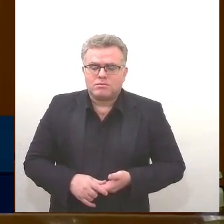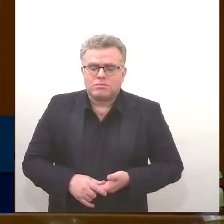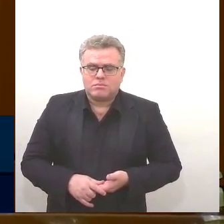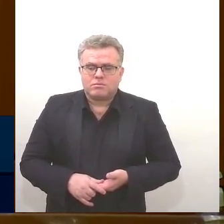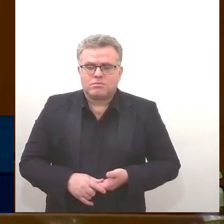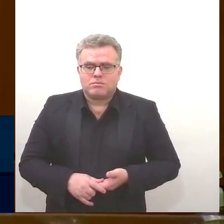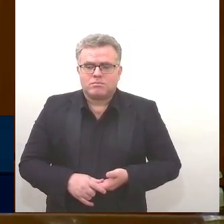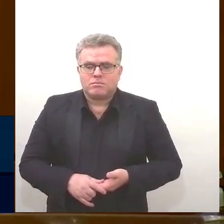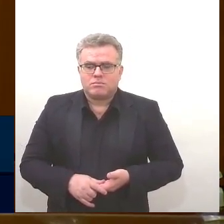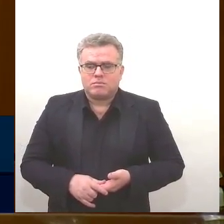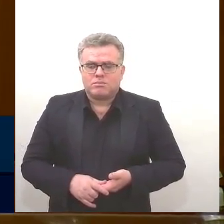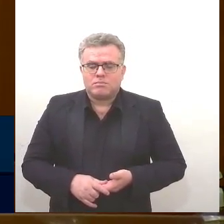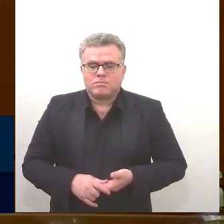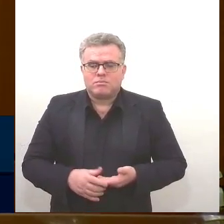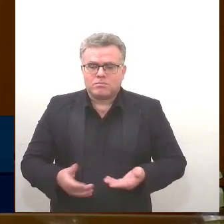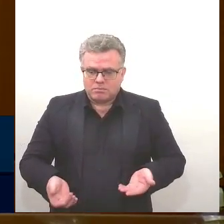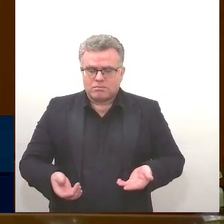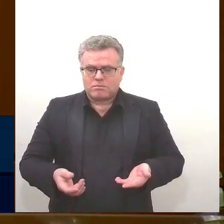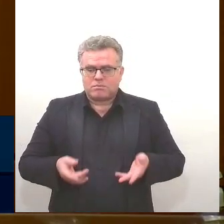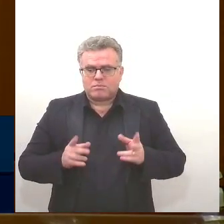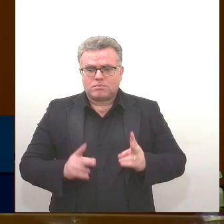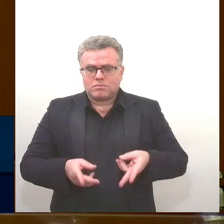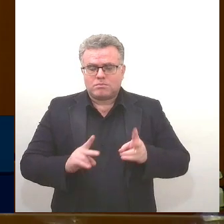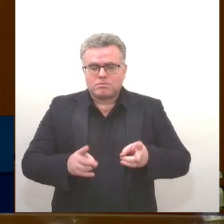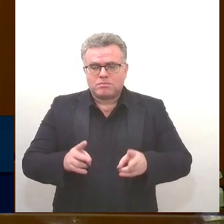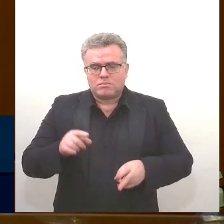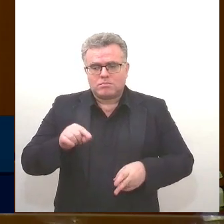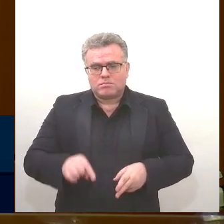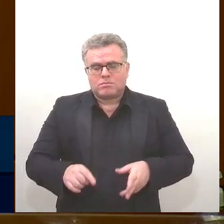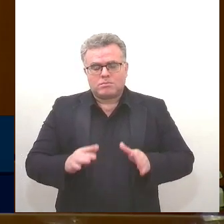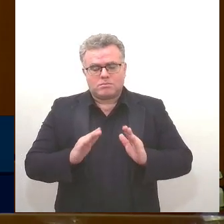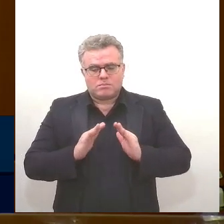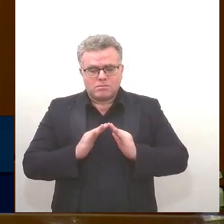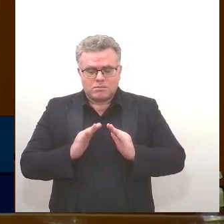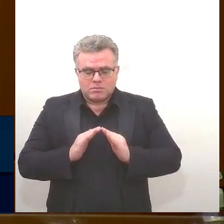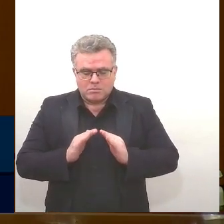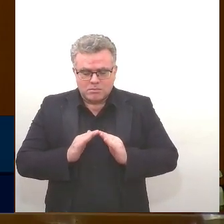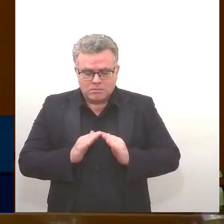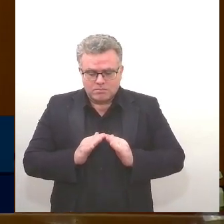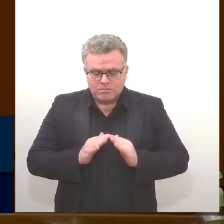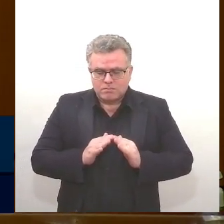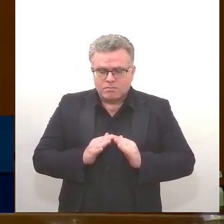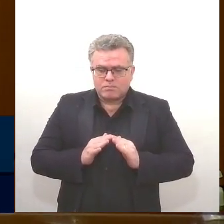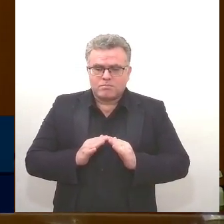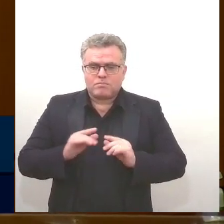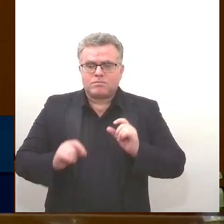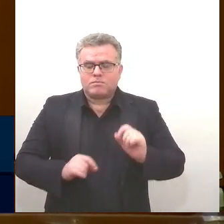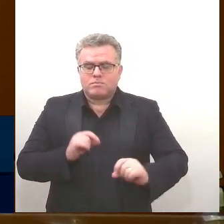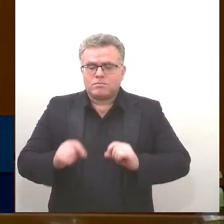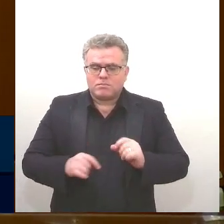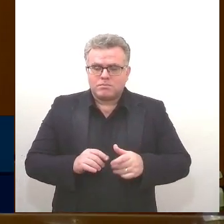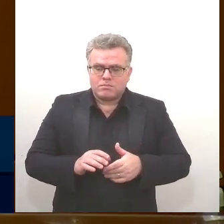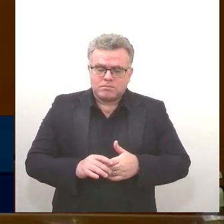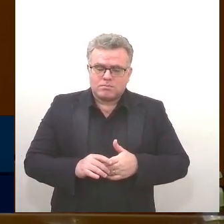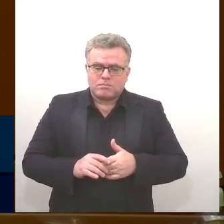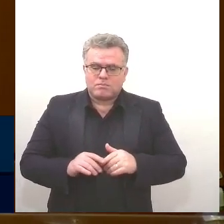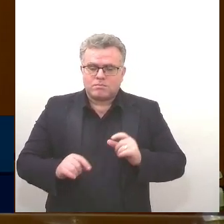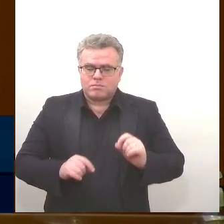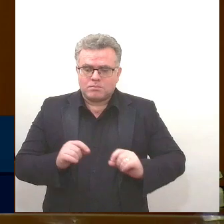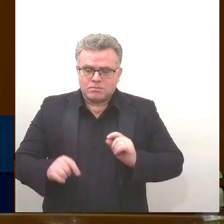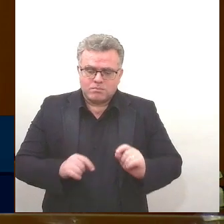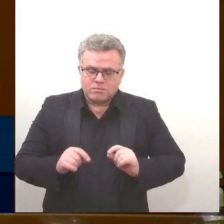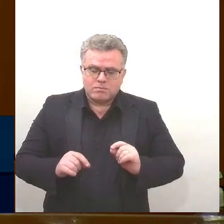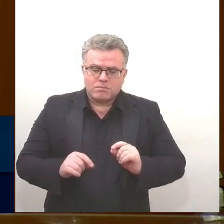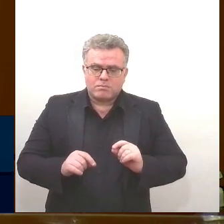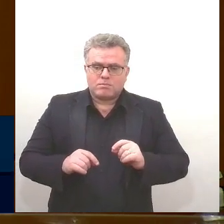mas que esta casa não se furtará senhor presidente de vir aqui defender